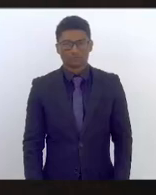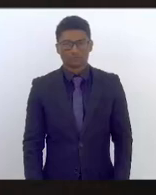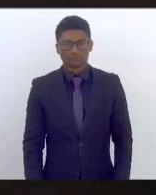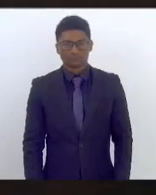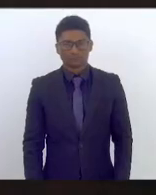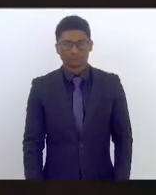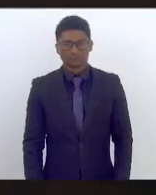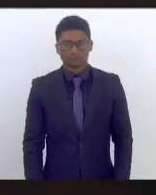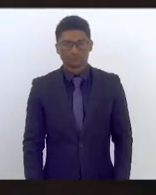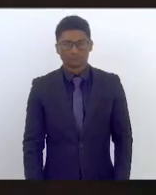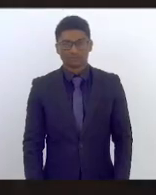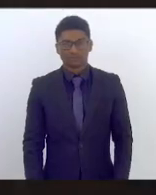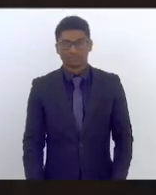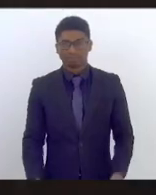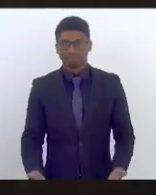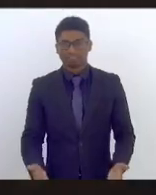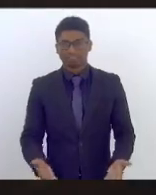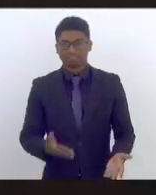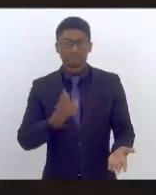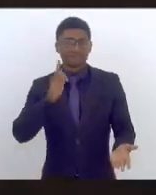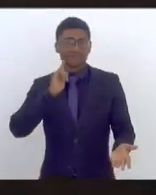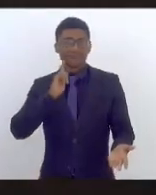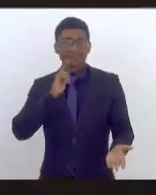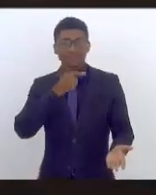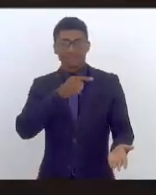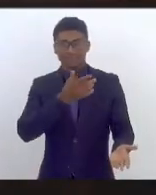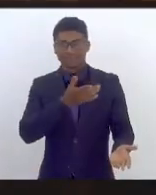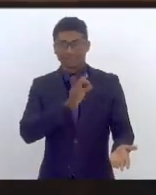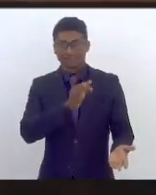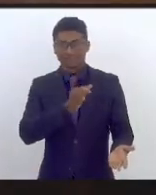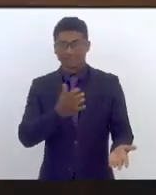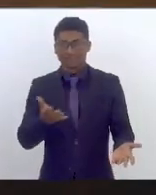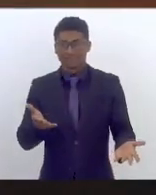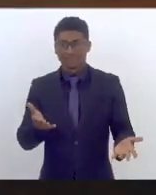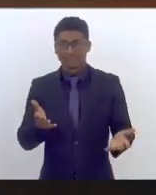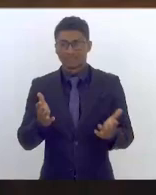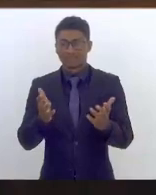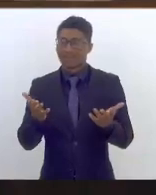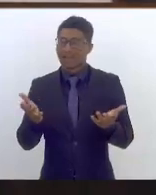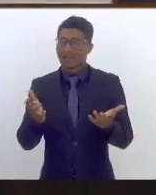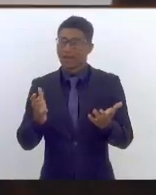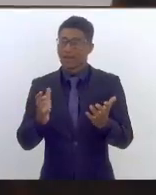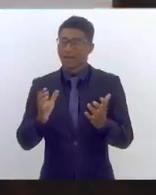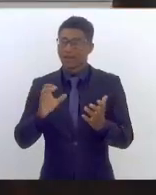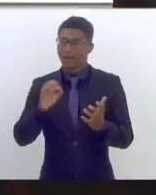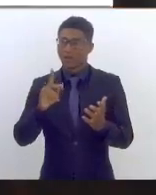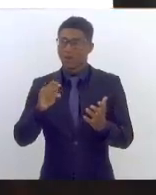mais um título esse ano como flamenguista né Copa do Brasil Libertadores